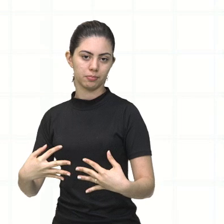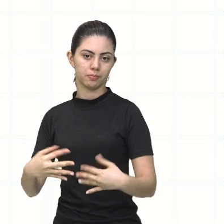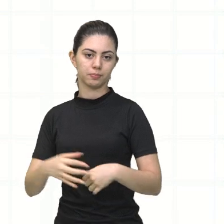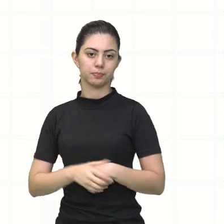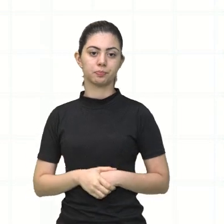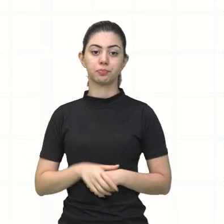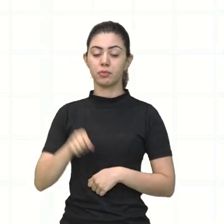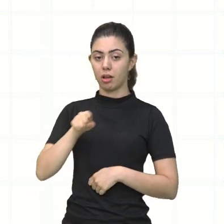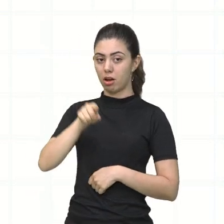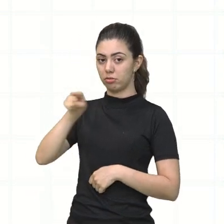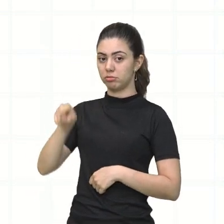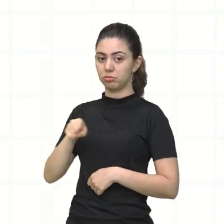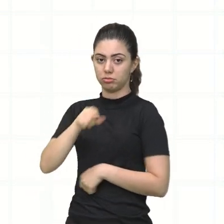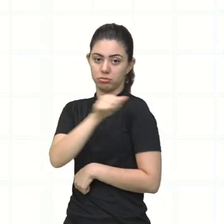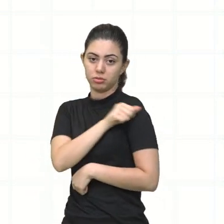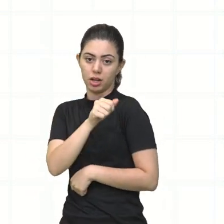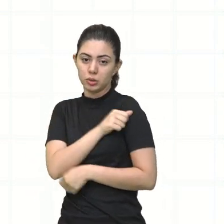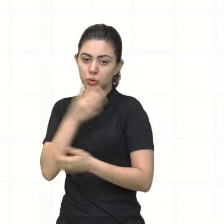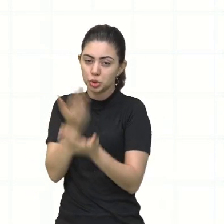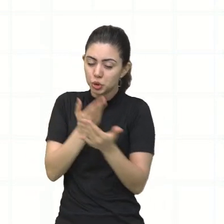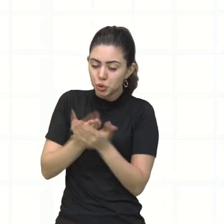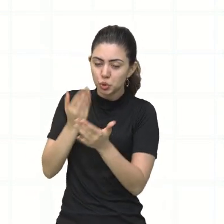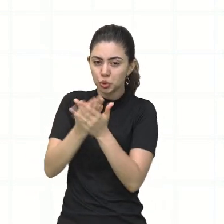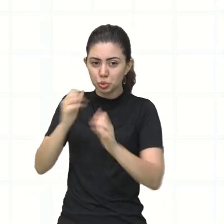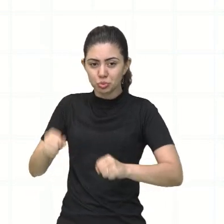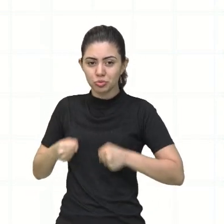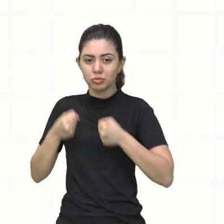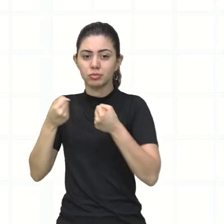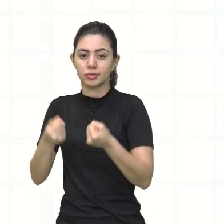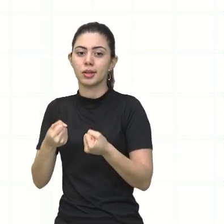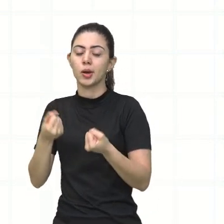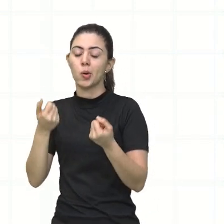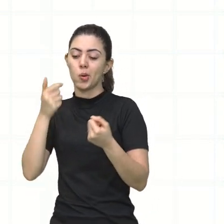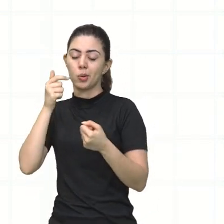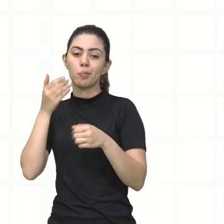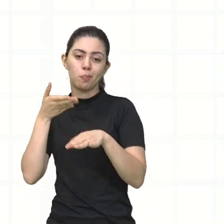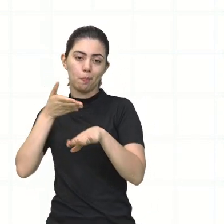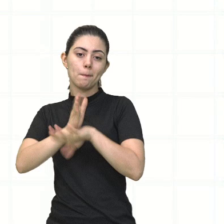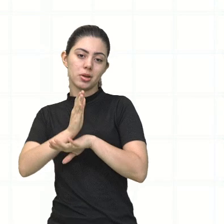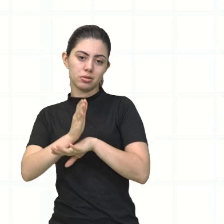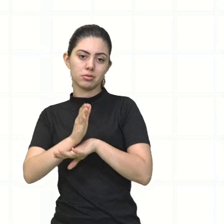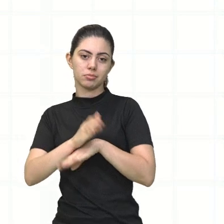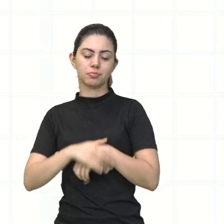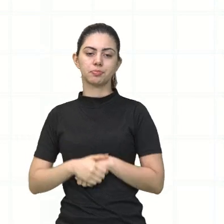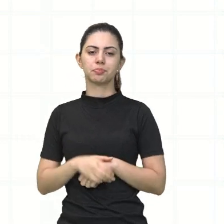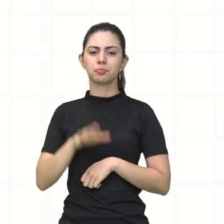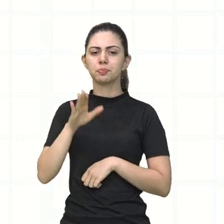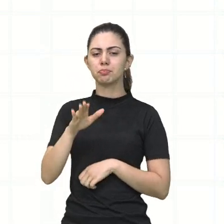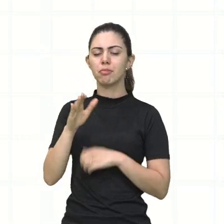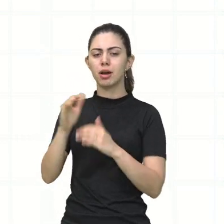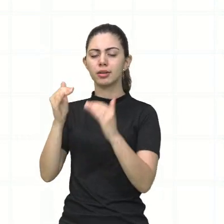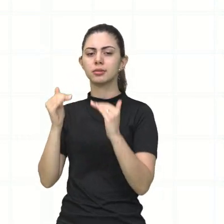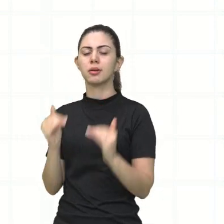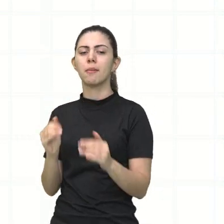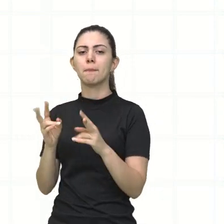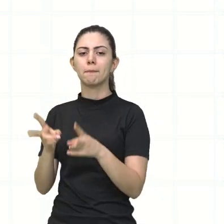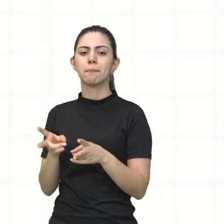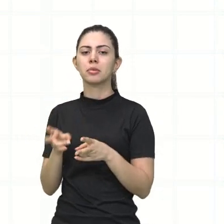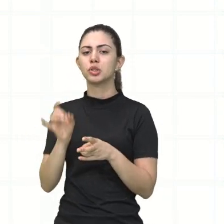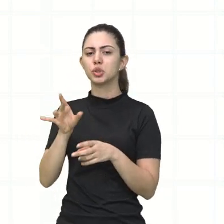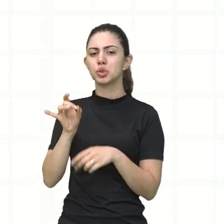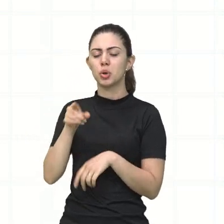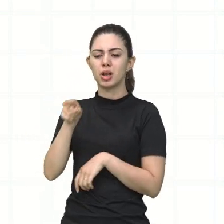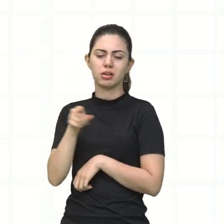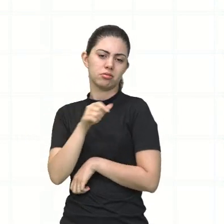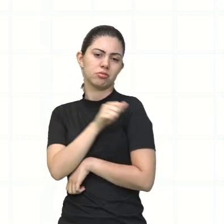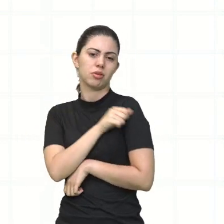Os alunos que estudam com dedicação obtêm bons resultados. Aqui eu não estou falando que só quem obtém bons resultados são